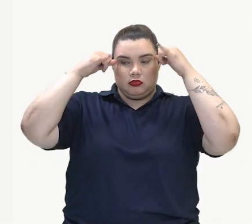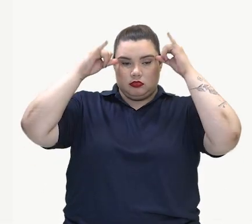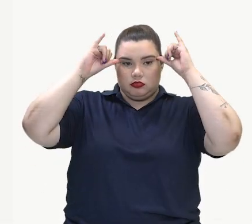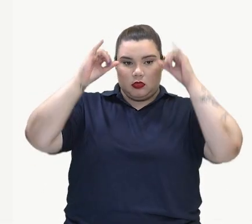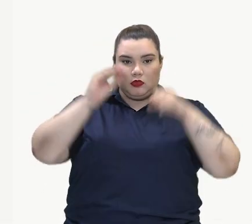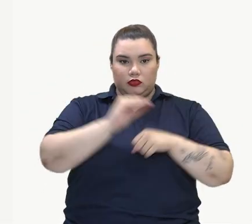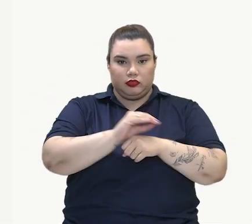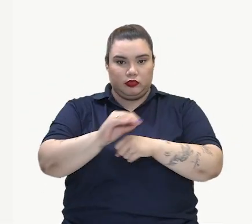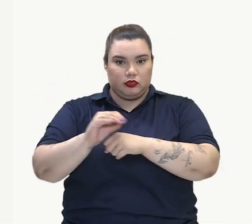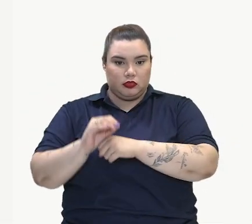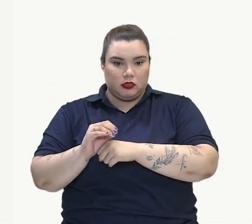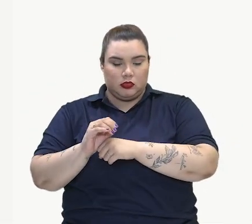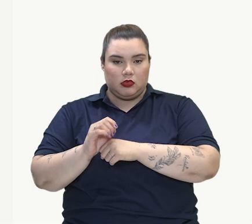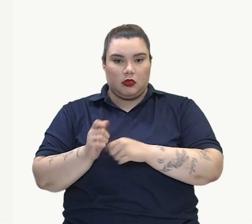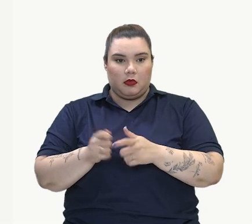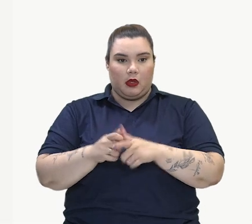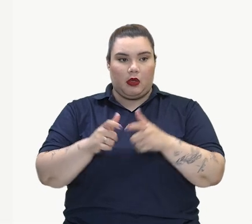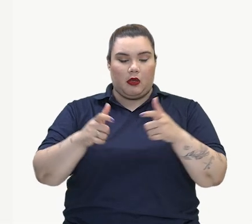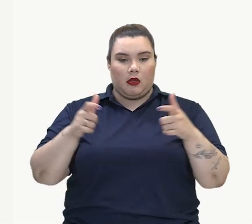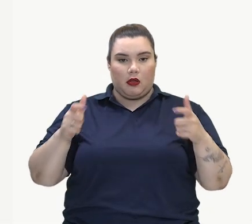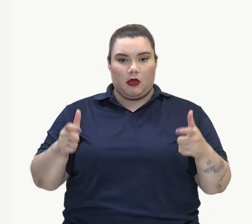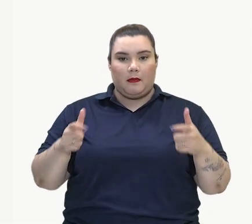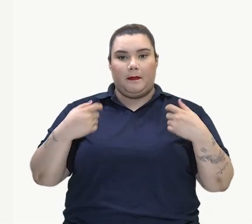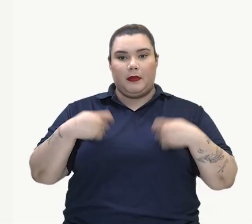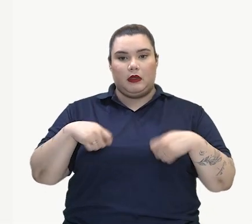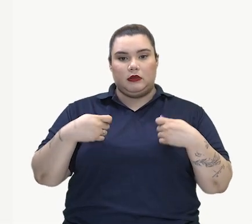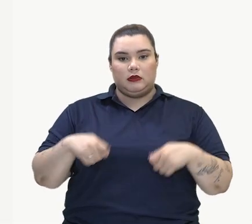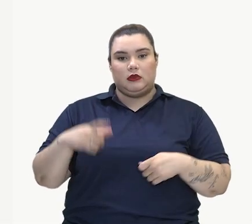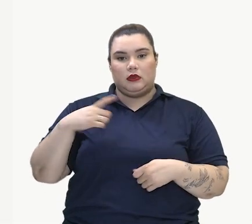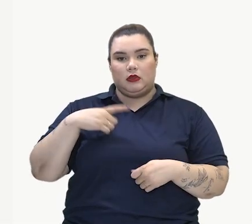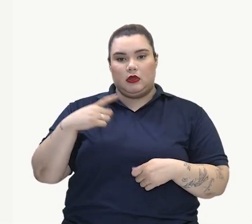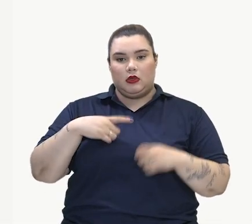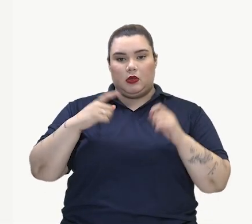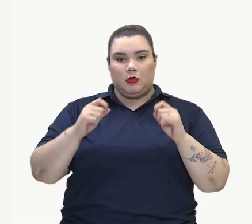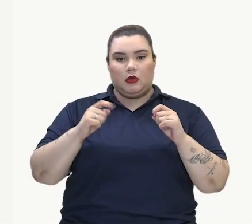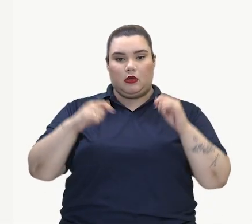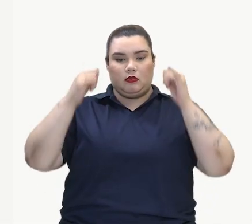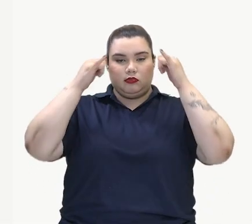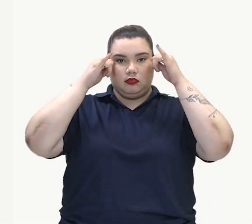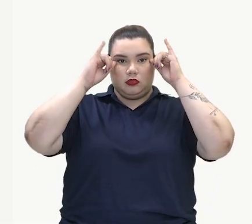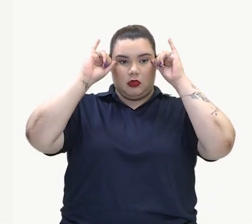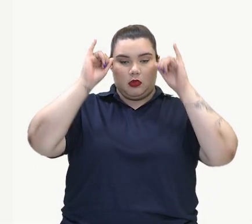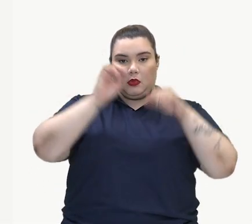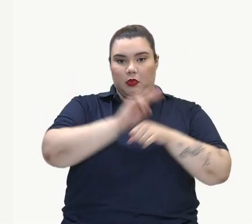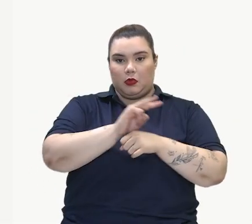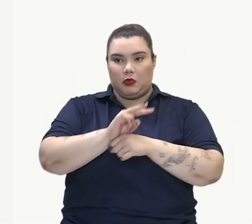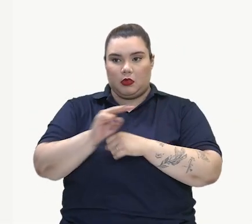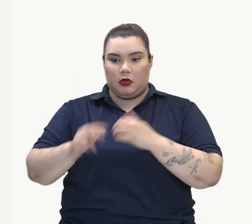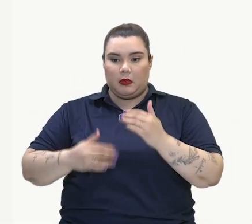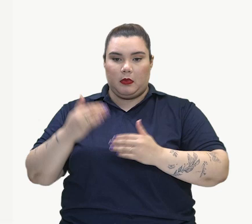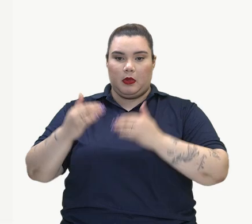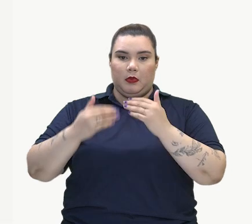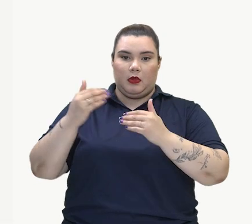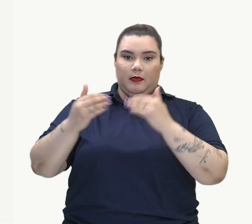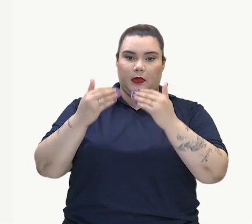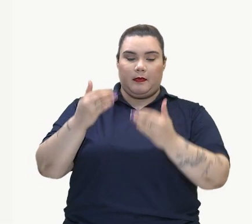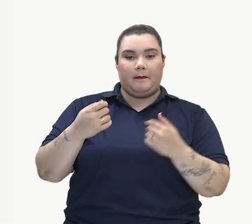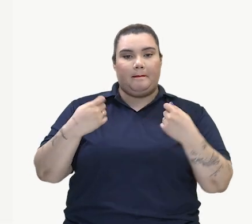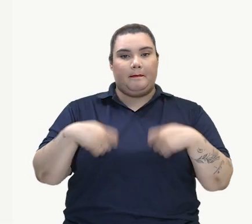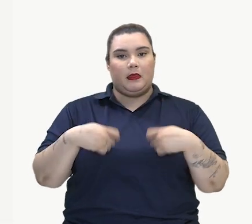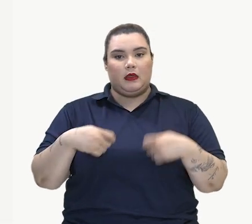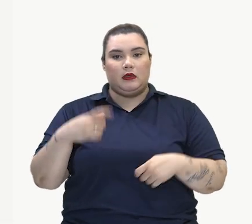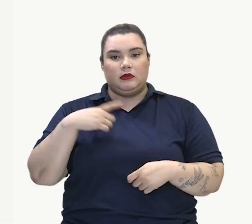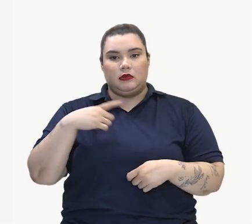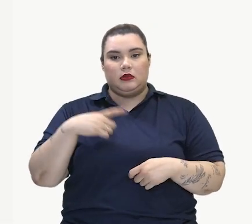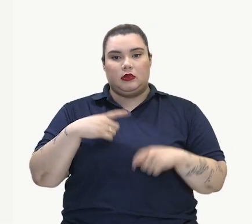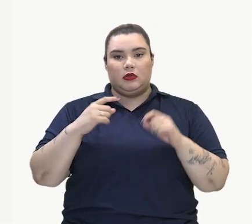mais rentável, eu preciso ter cada vez mais cabeças de gado. Para me ter cada vez mais cabeças de gado, eu preciso de espaço cada